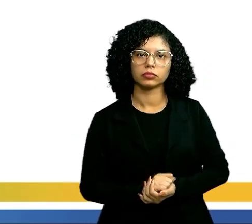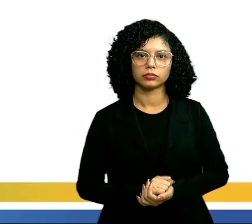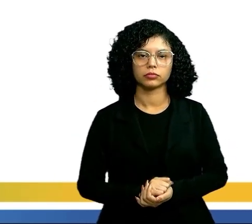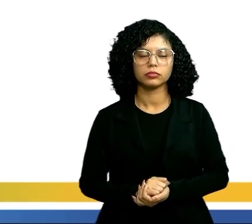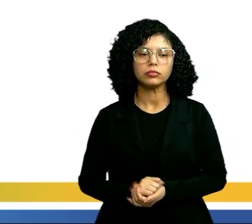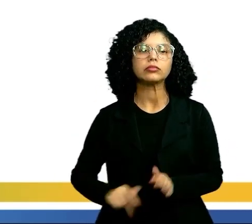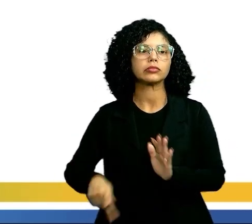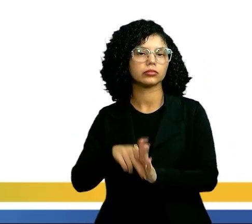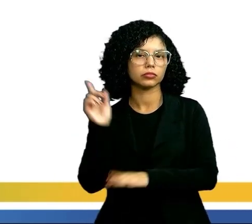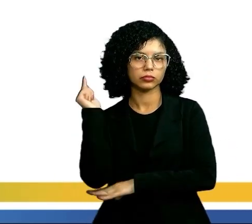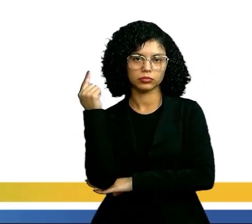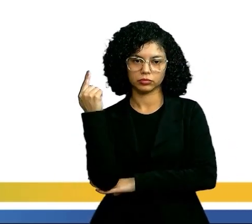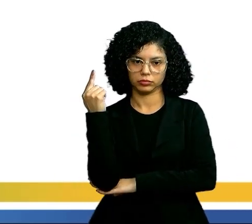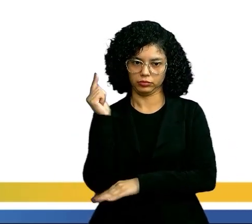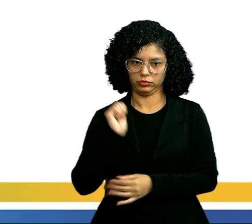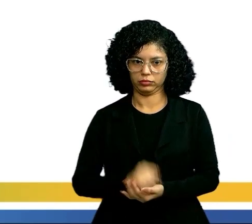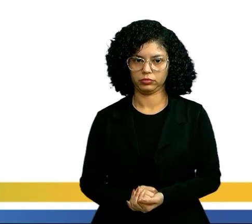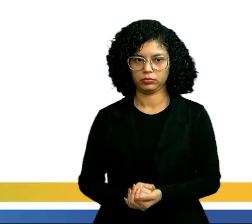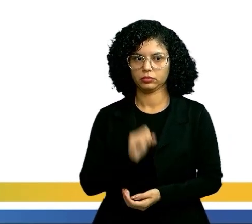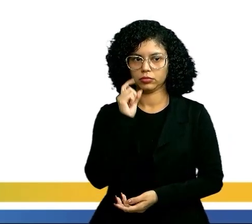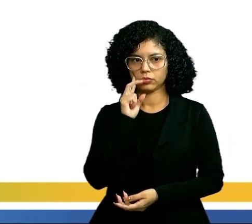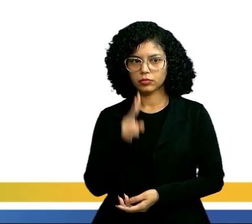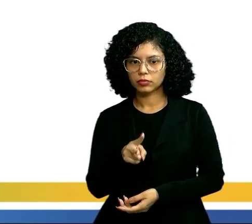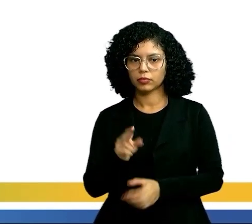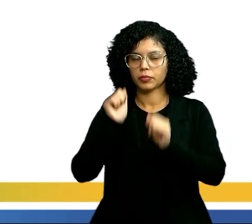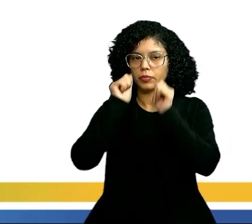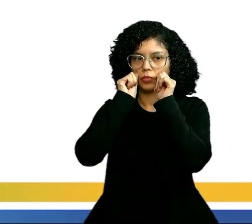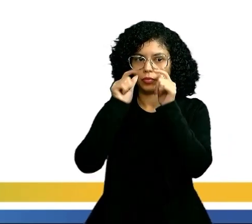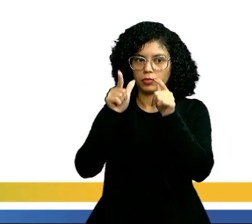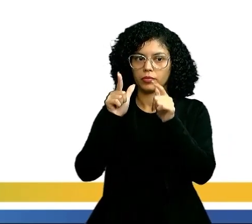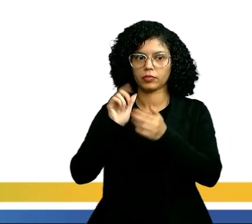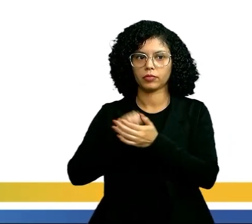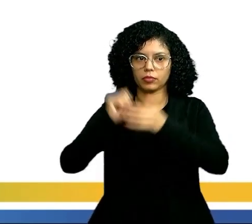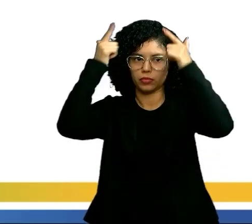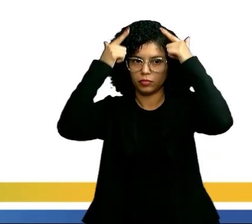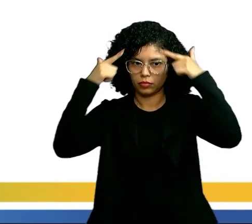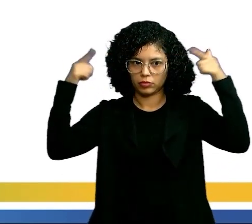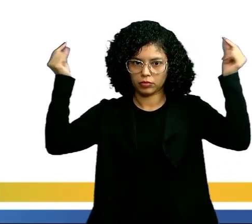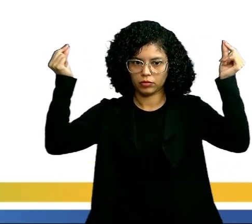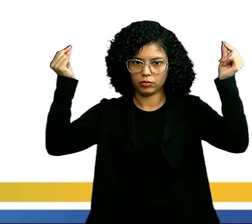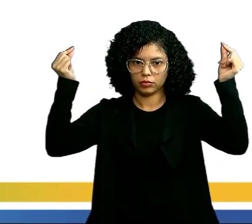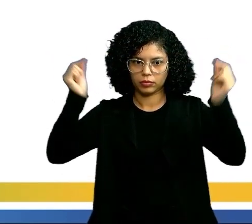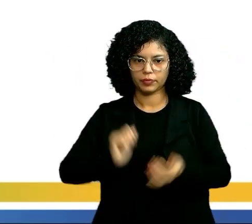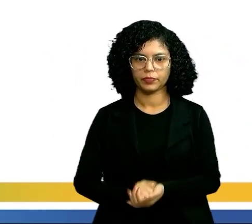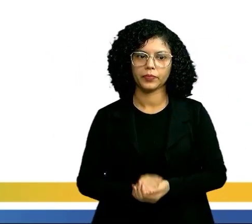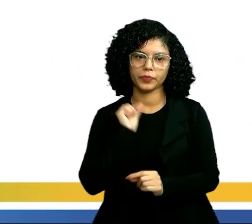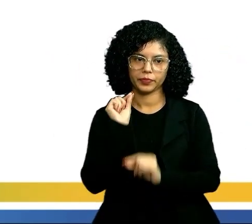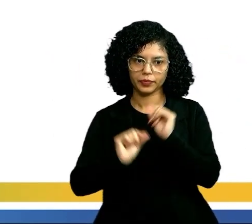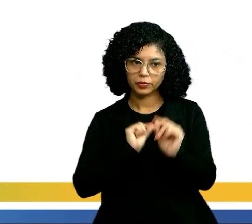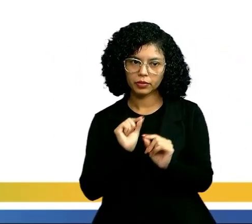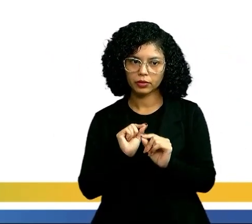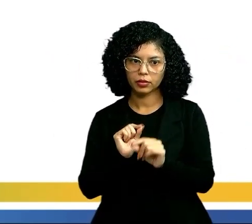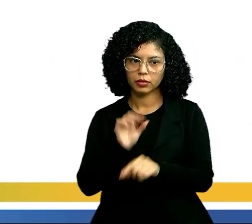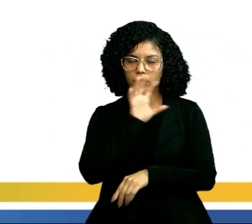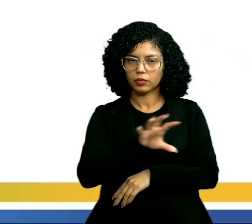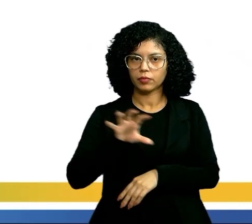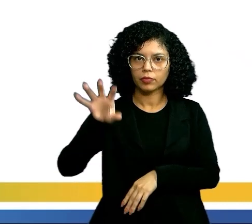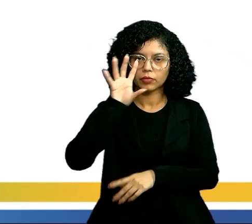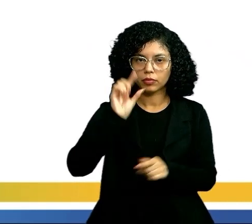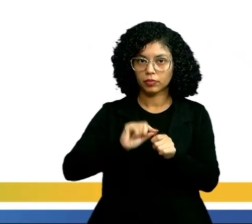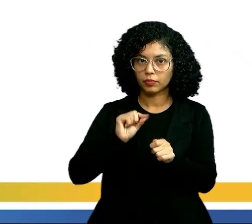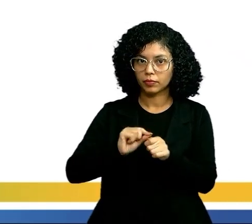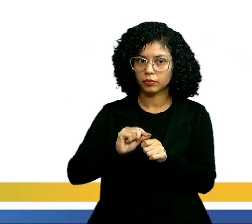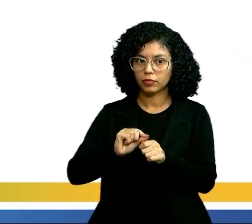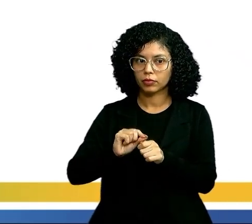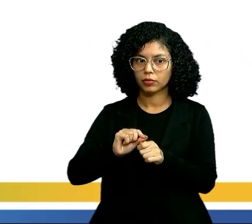do critério geográfico? Se você prestar atenção, o México, nesse mapa da América Latina, no mapa anterior ele fazia